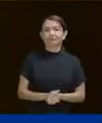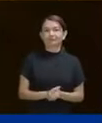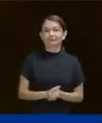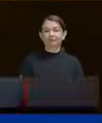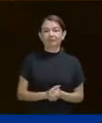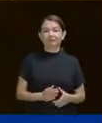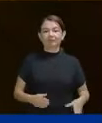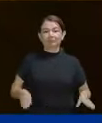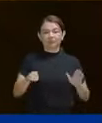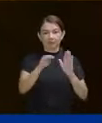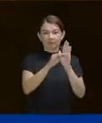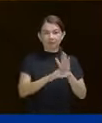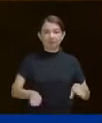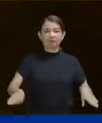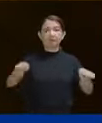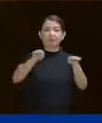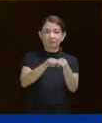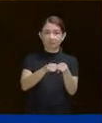princípio da isonomia,